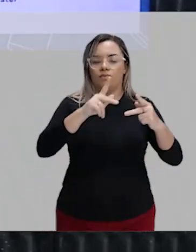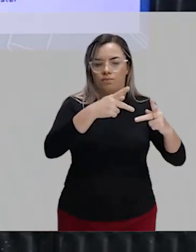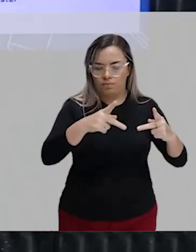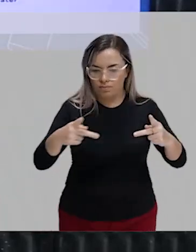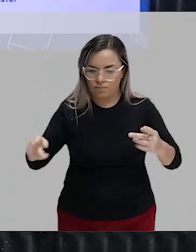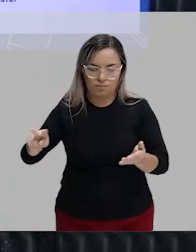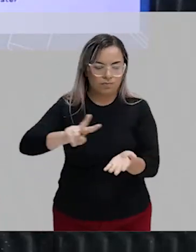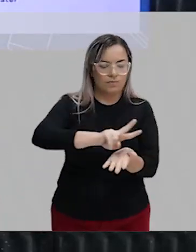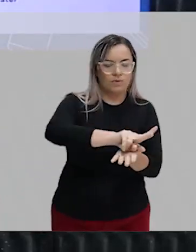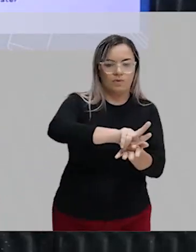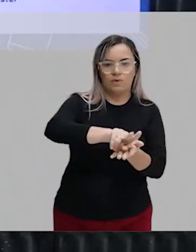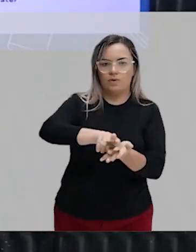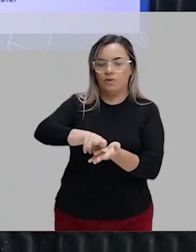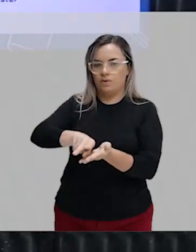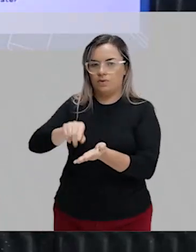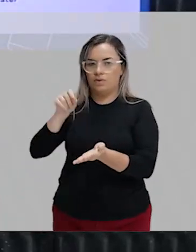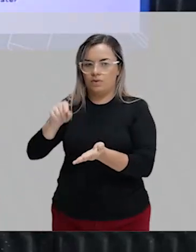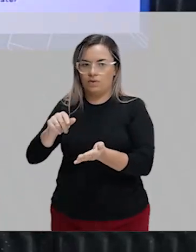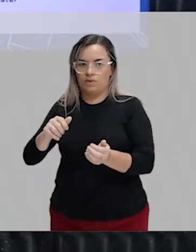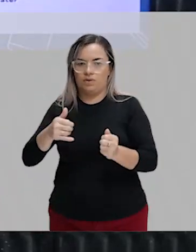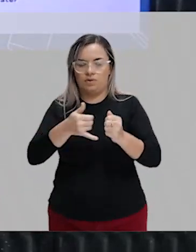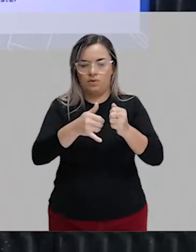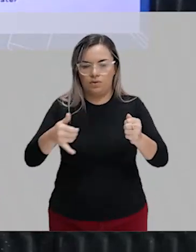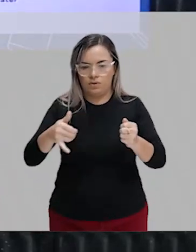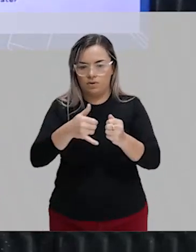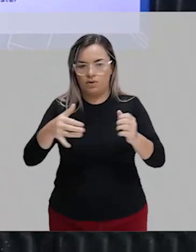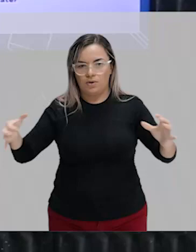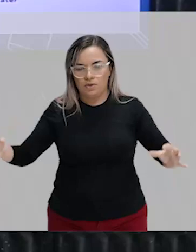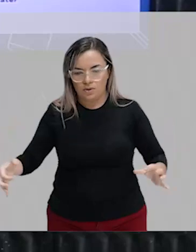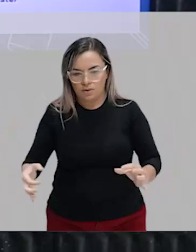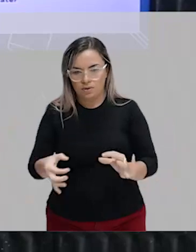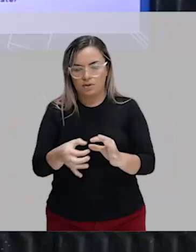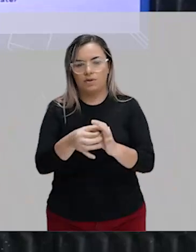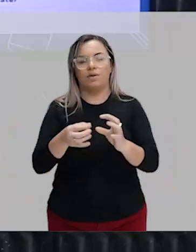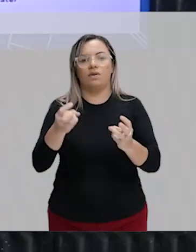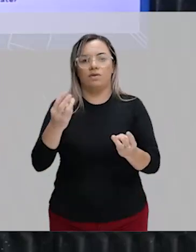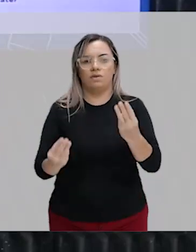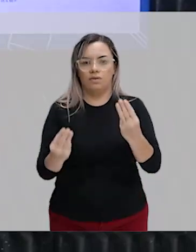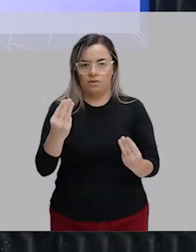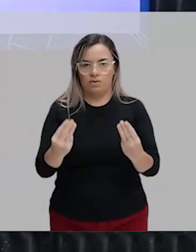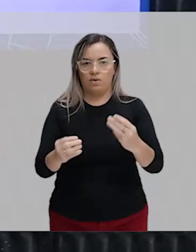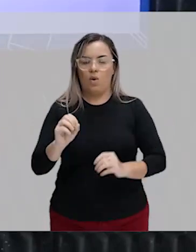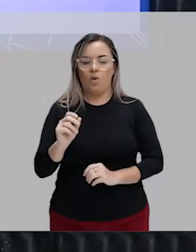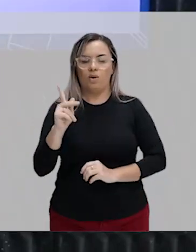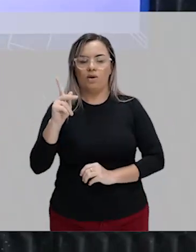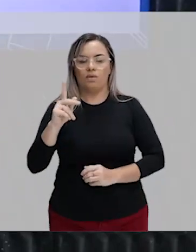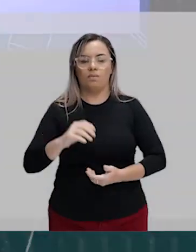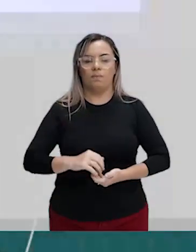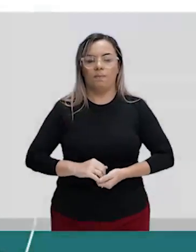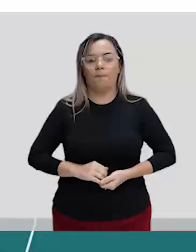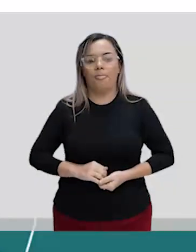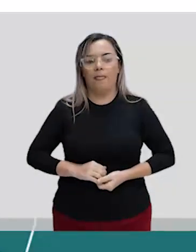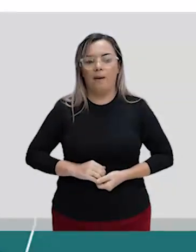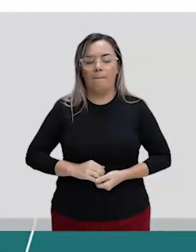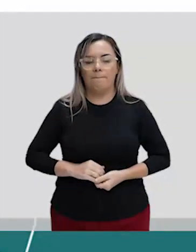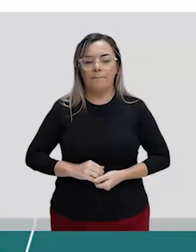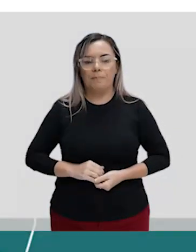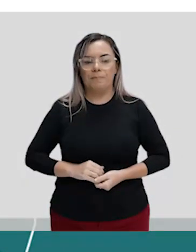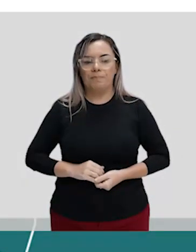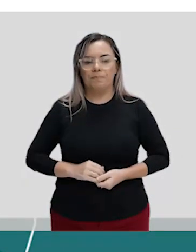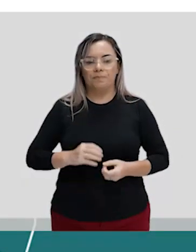estão ligados entre si por meio de ligações peptídicas. Ok, pessoal?